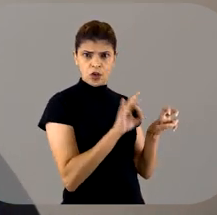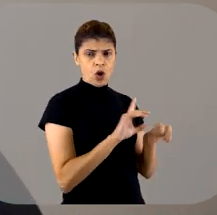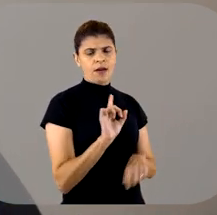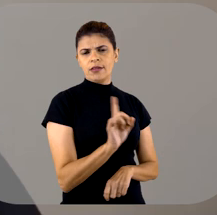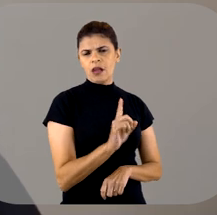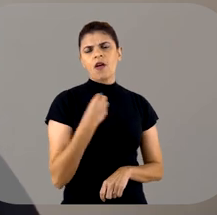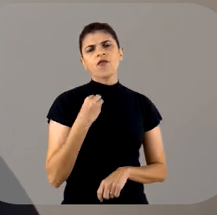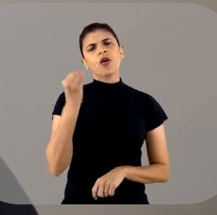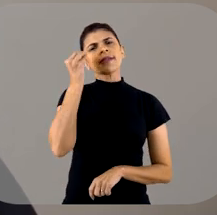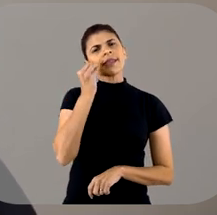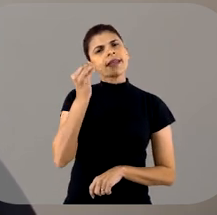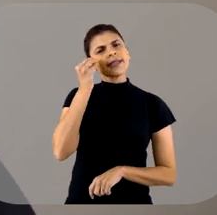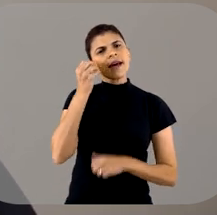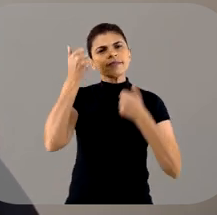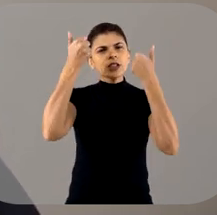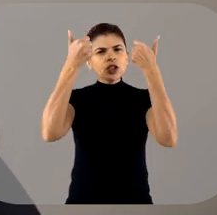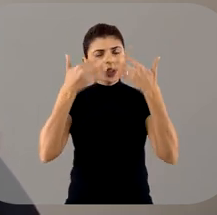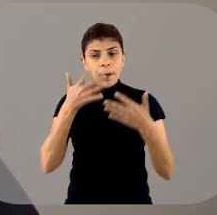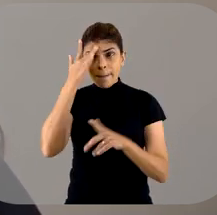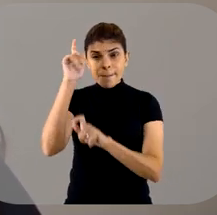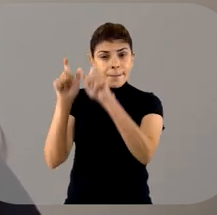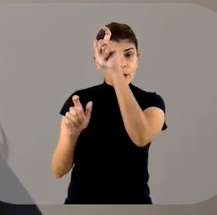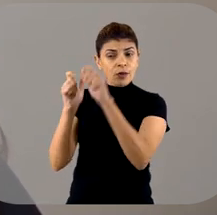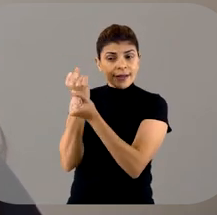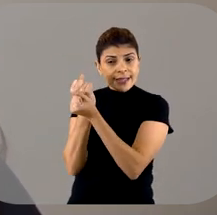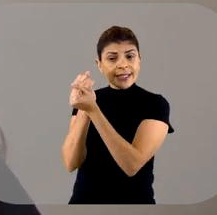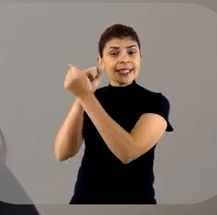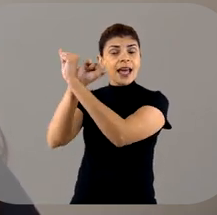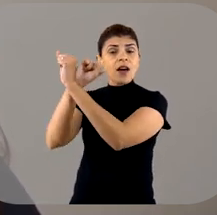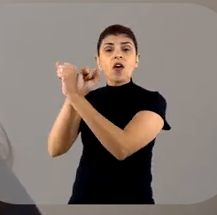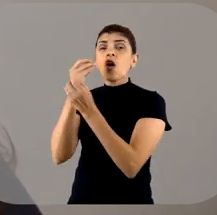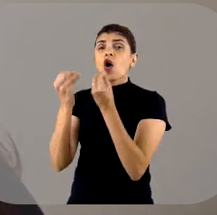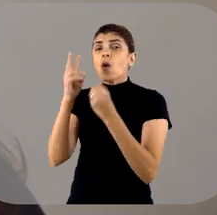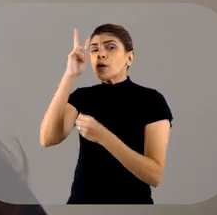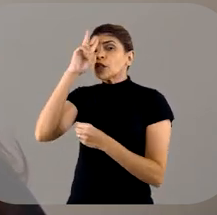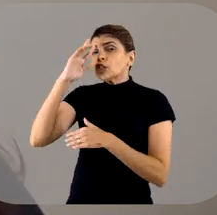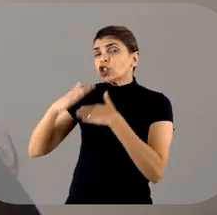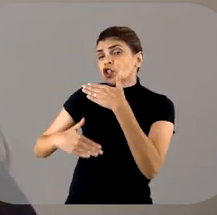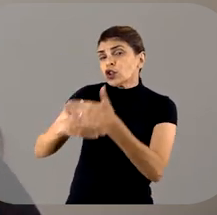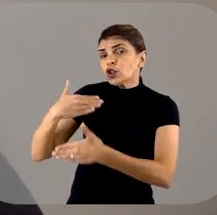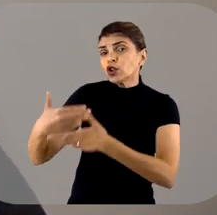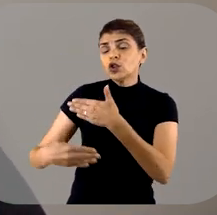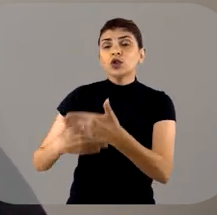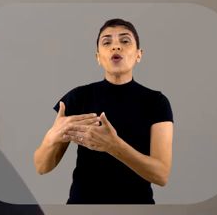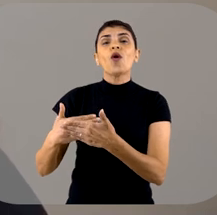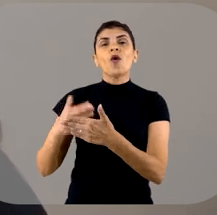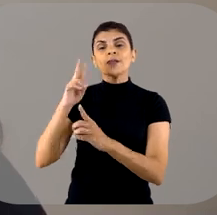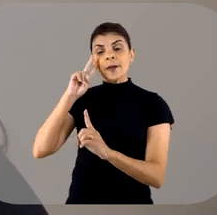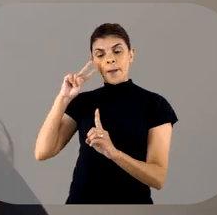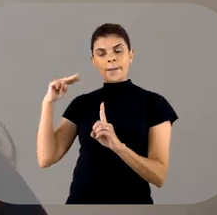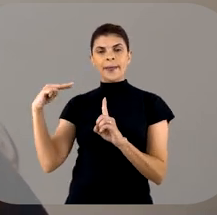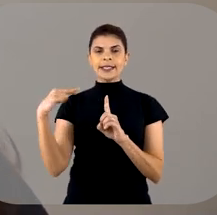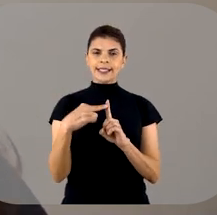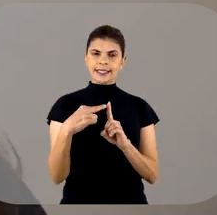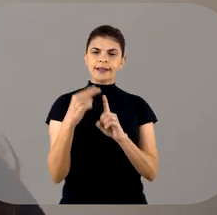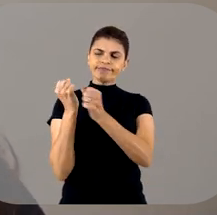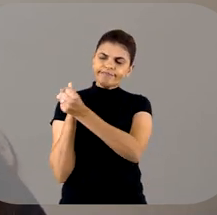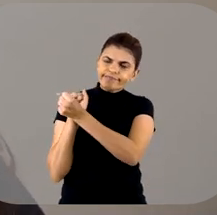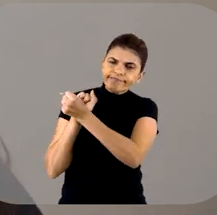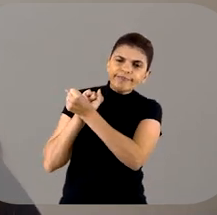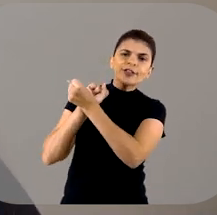né? Eu vou tentar trazer esses escravizados como agentes históricos, né? Ver um pouco pela perspectiva